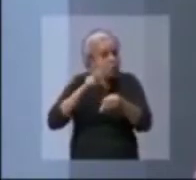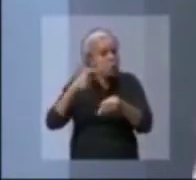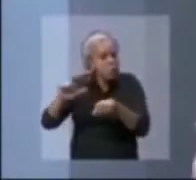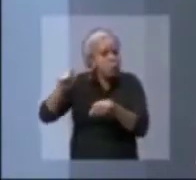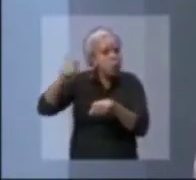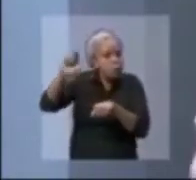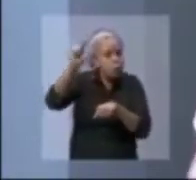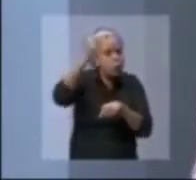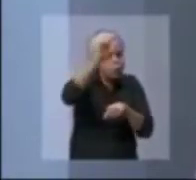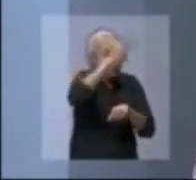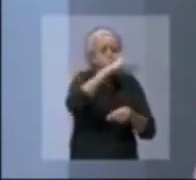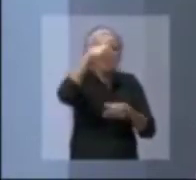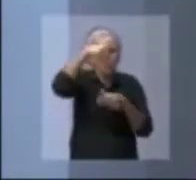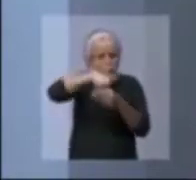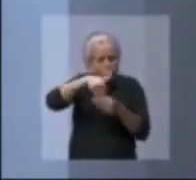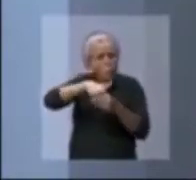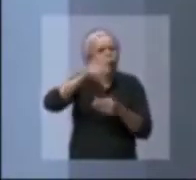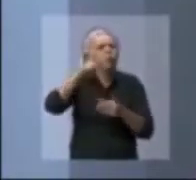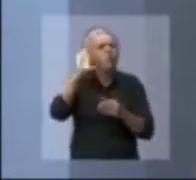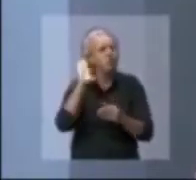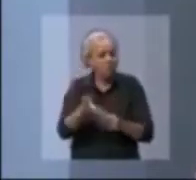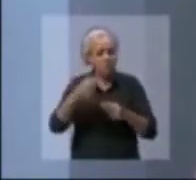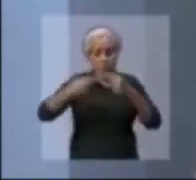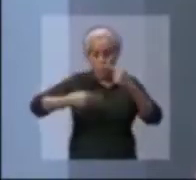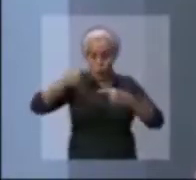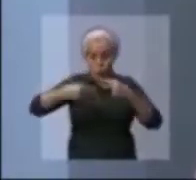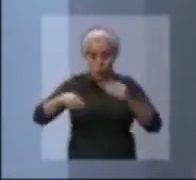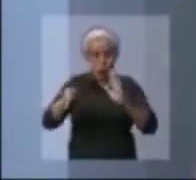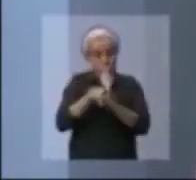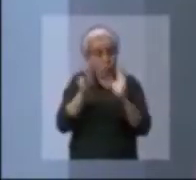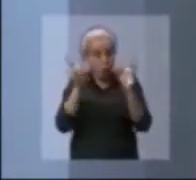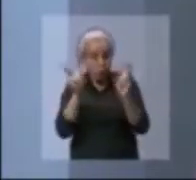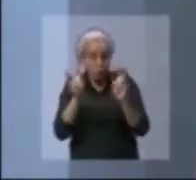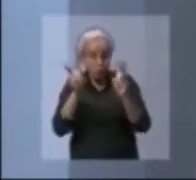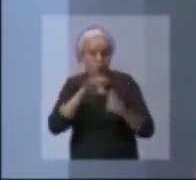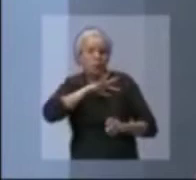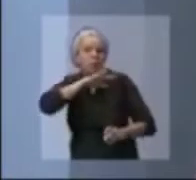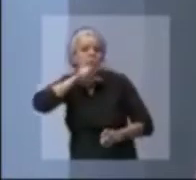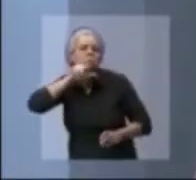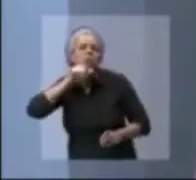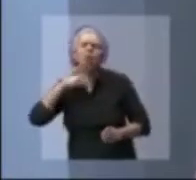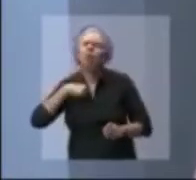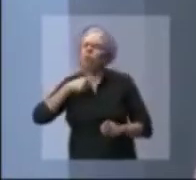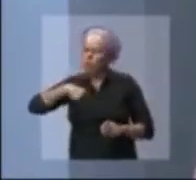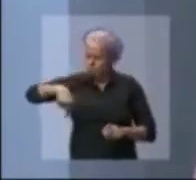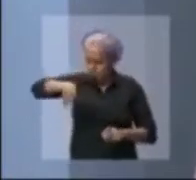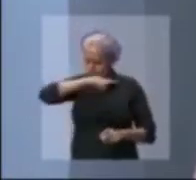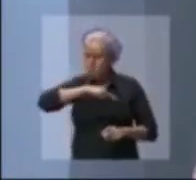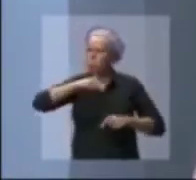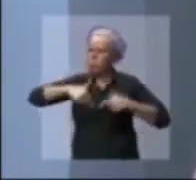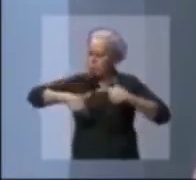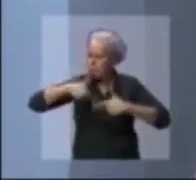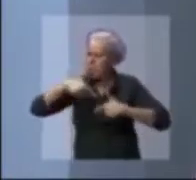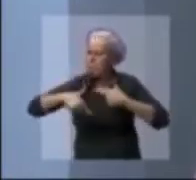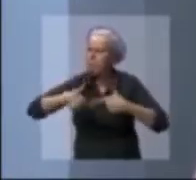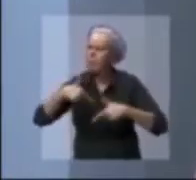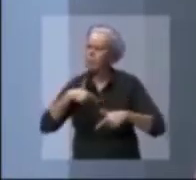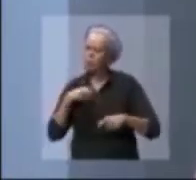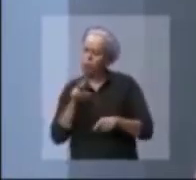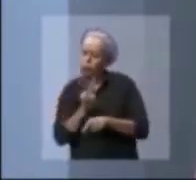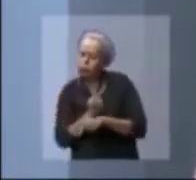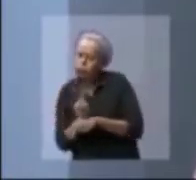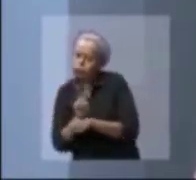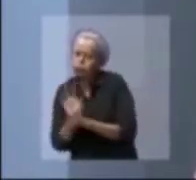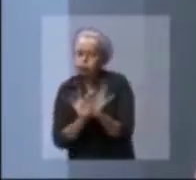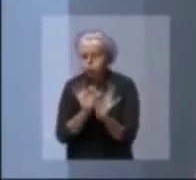eleição e que discutiram as questões dos animais. Nós vamos trabalhar para que haja de maneira efetiva um cuidado maior com os